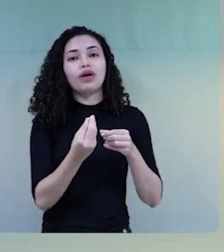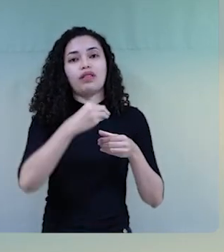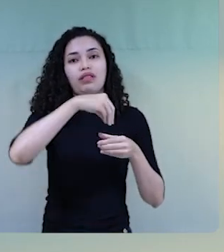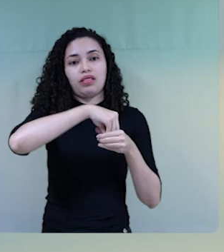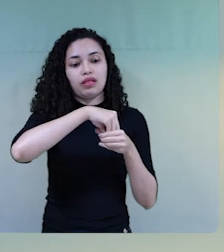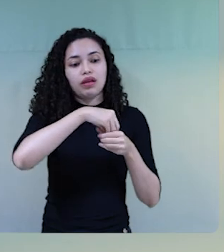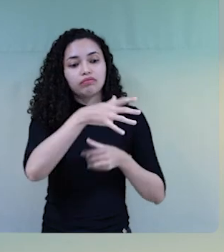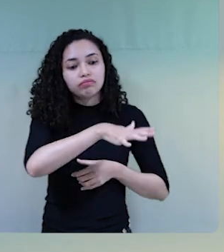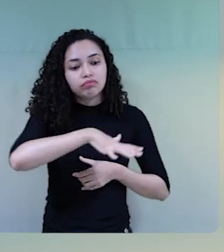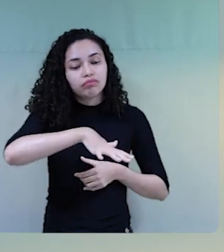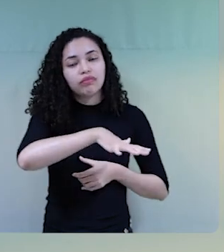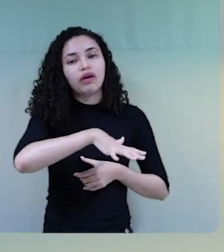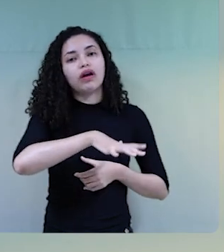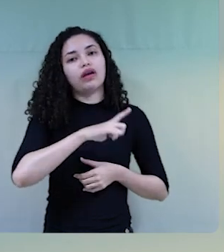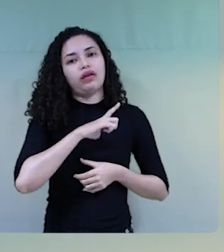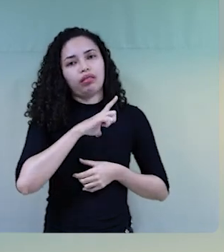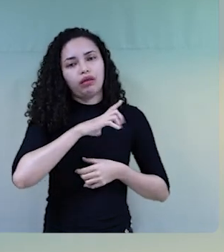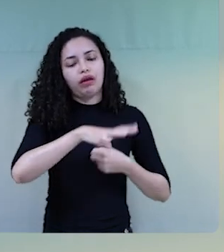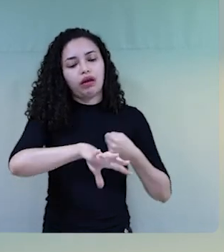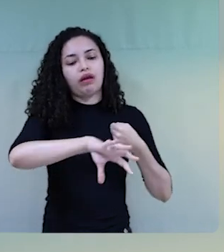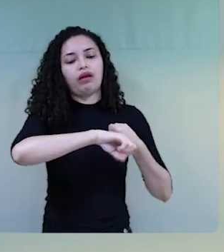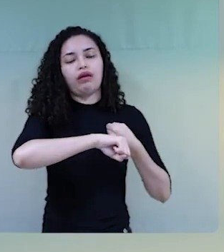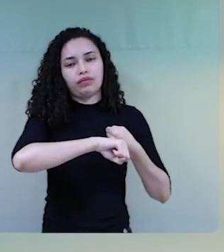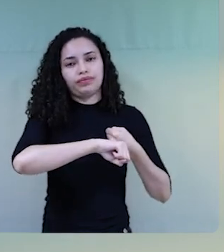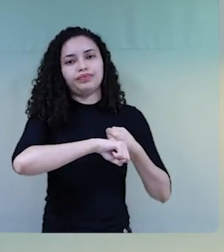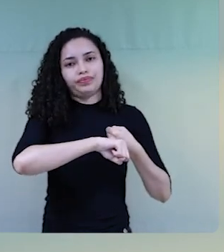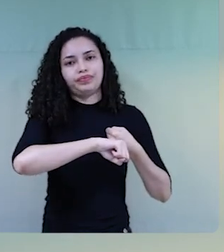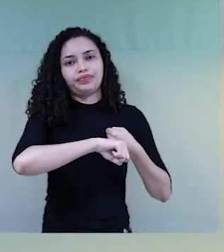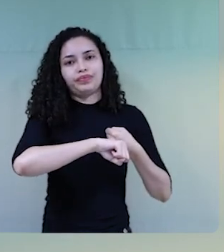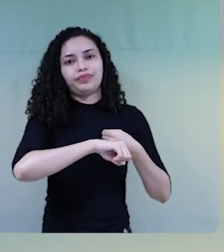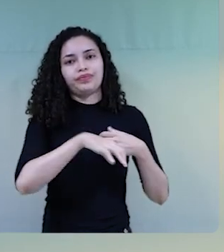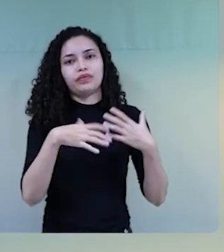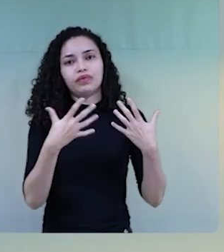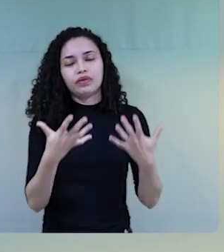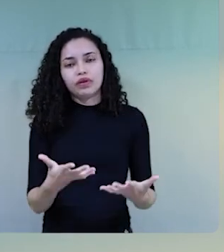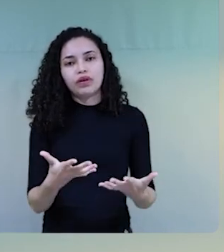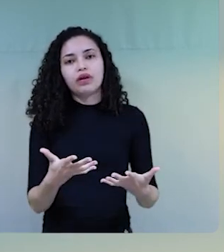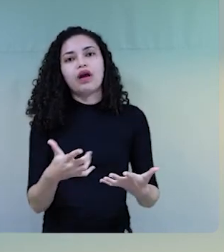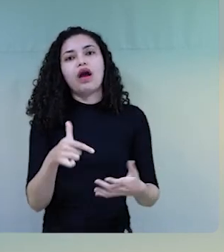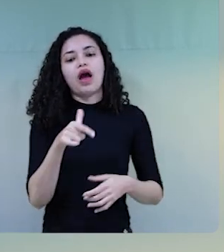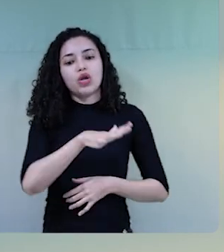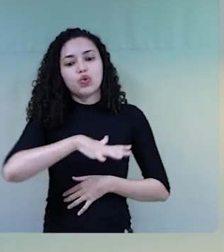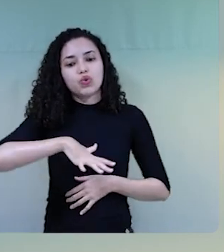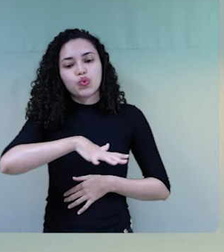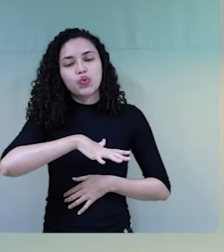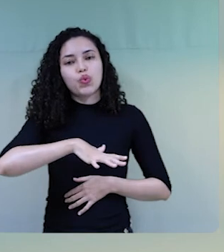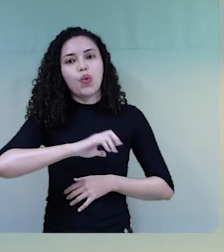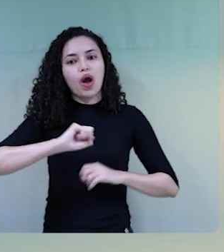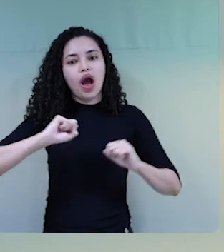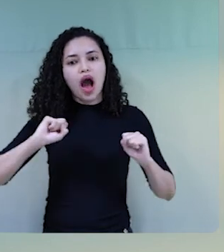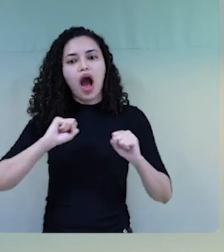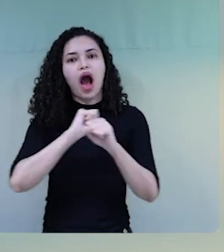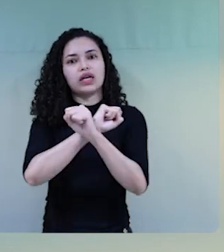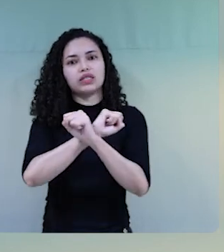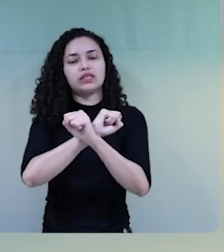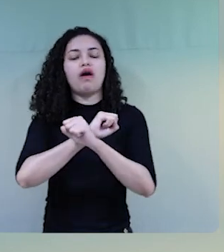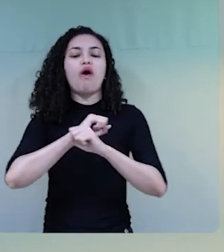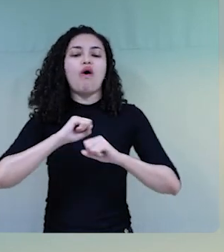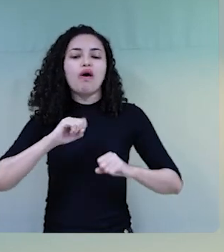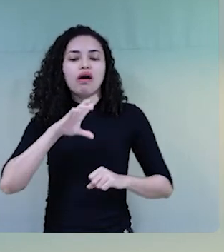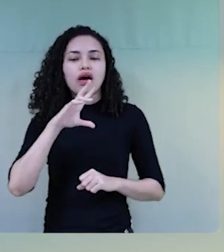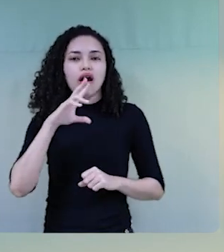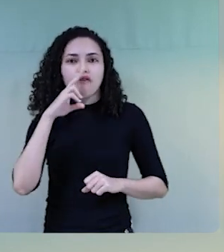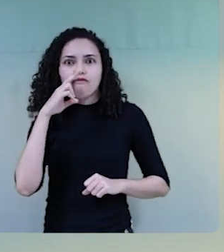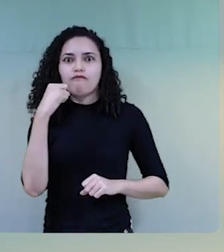campo magnético. Ela vai poder ficar sujeita à ação de uma força magnética. Isso vai depender do quê? Do ângulo